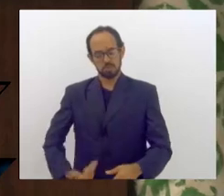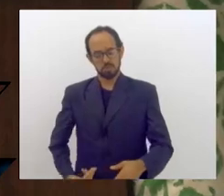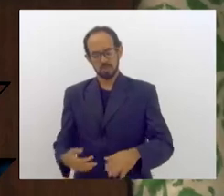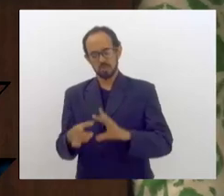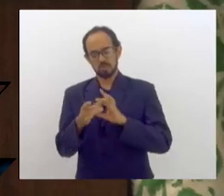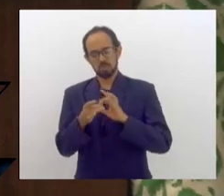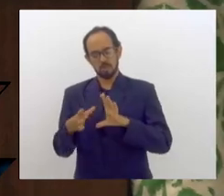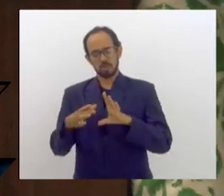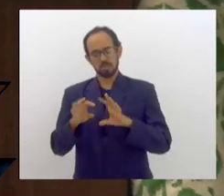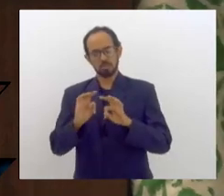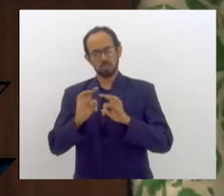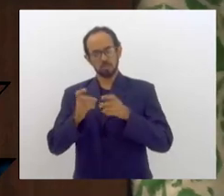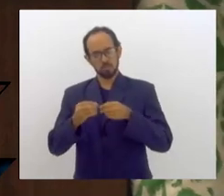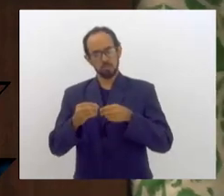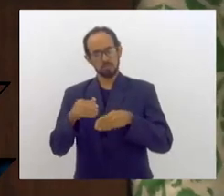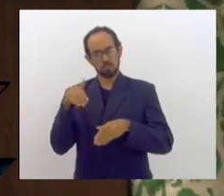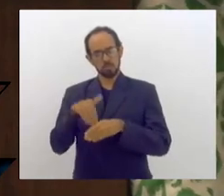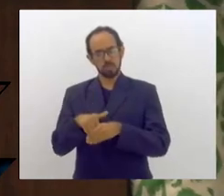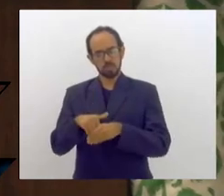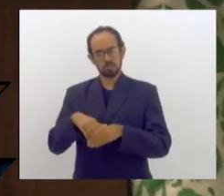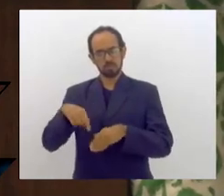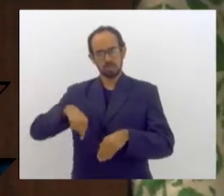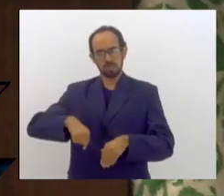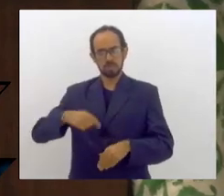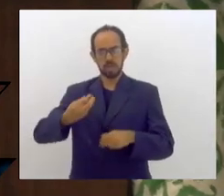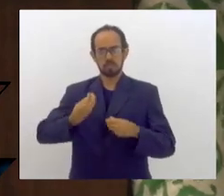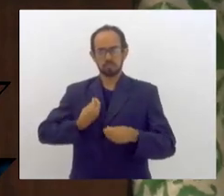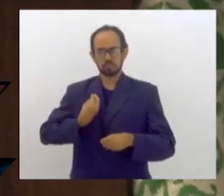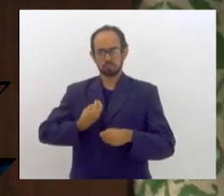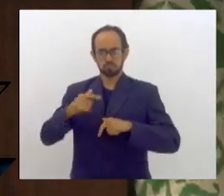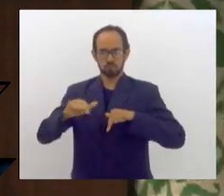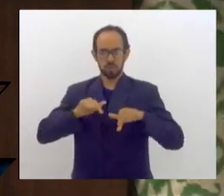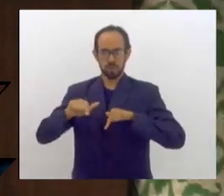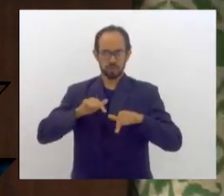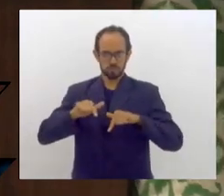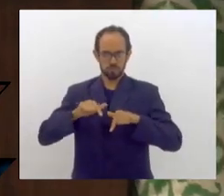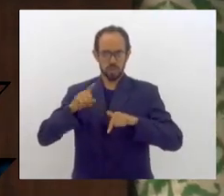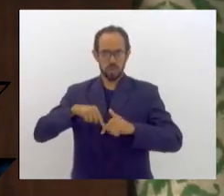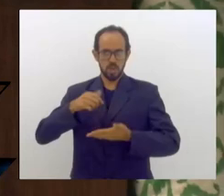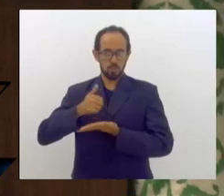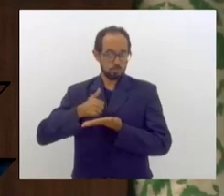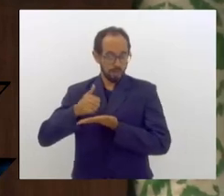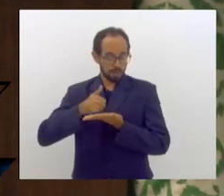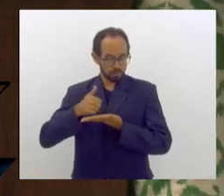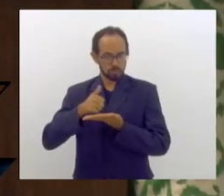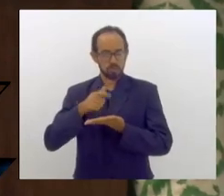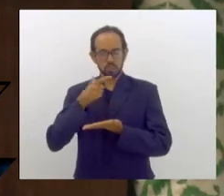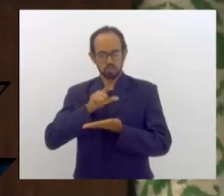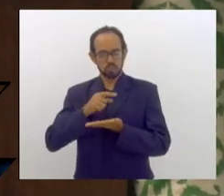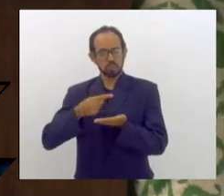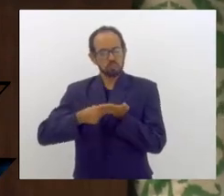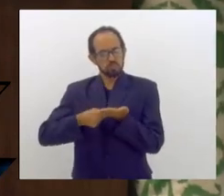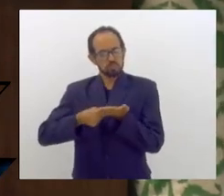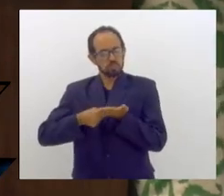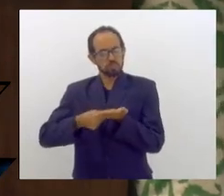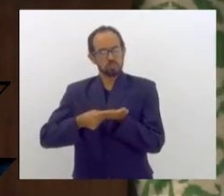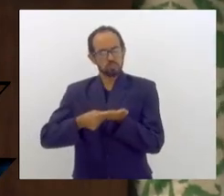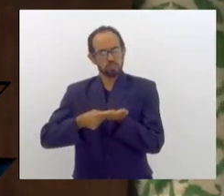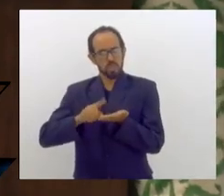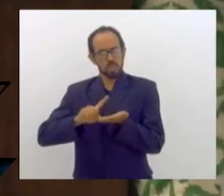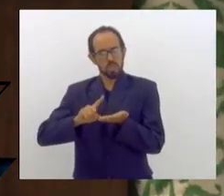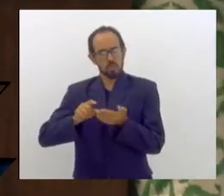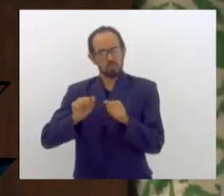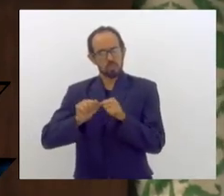aqui foi eleito para estar aqui. Então, eu acho que é o mínimo possível de bom trato e não apelar para a baixeza,